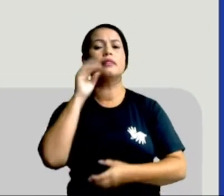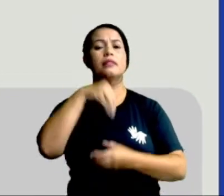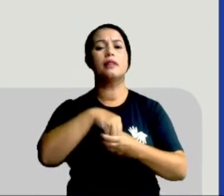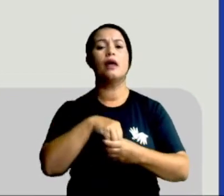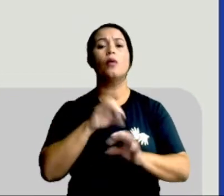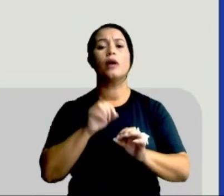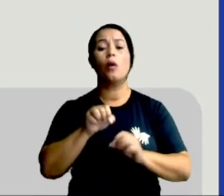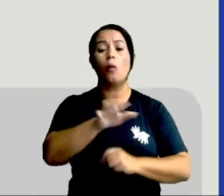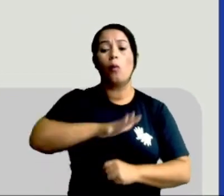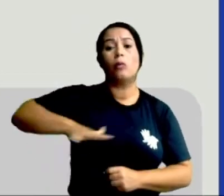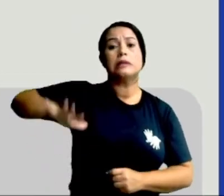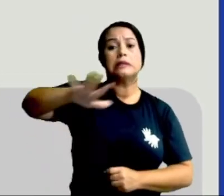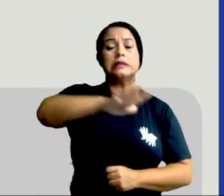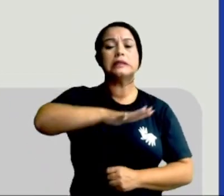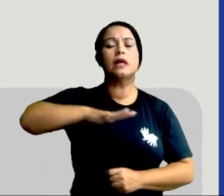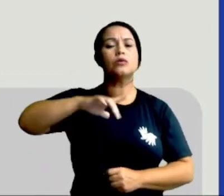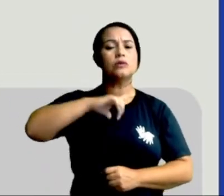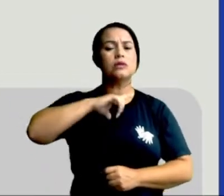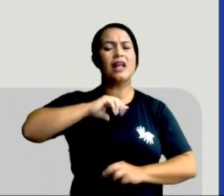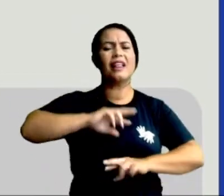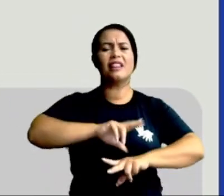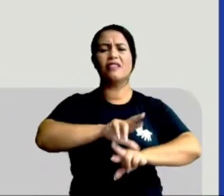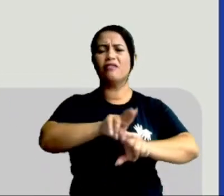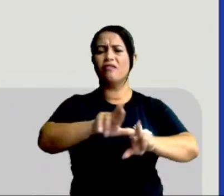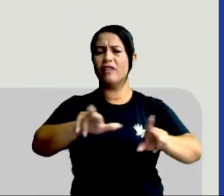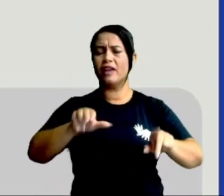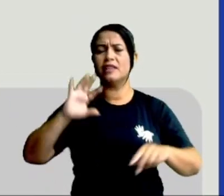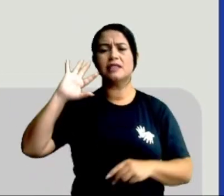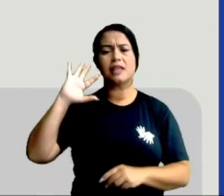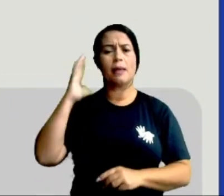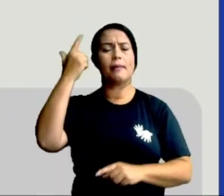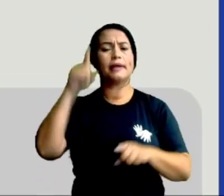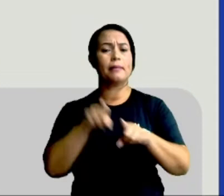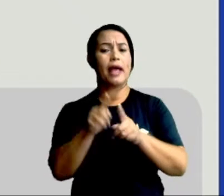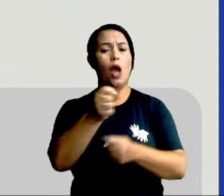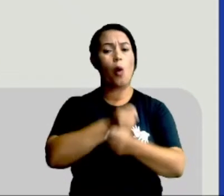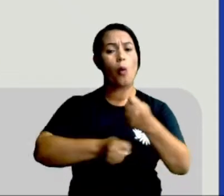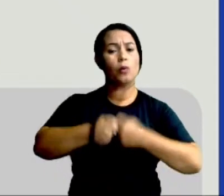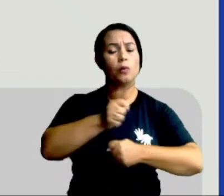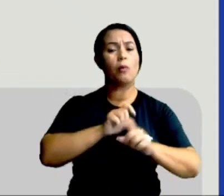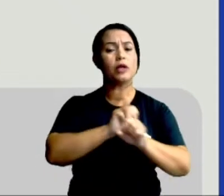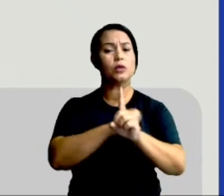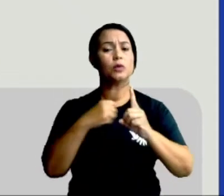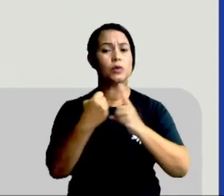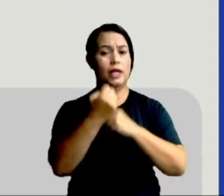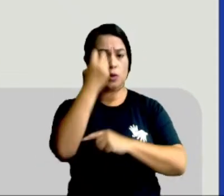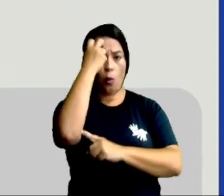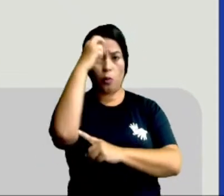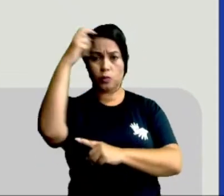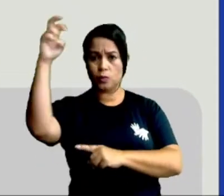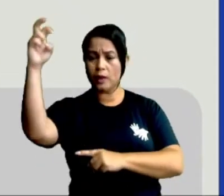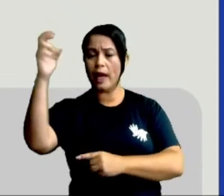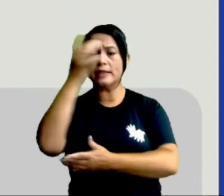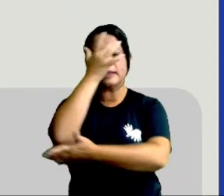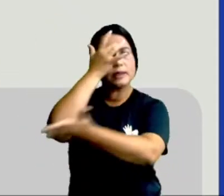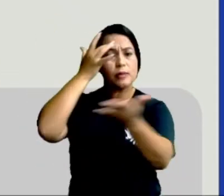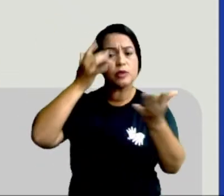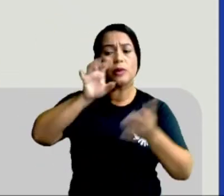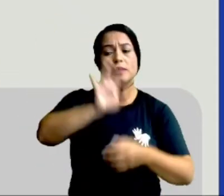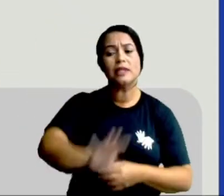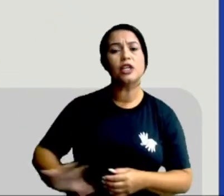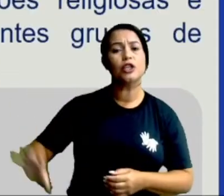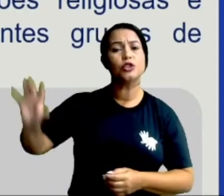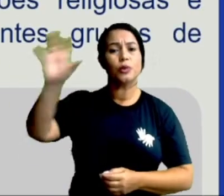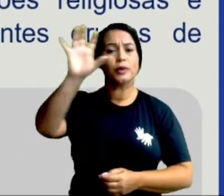extenso território, ele apresenta diferenças climáticas, econômicas, sociais e culturais entre as suas